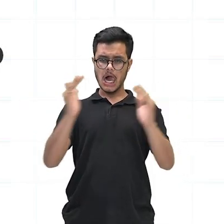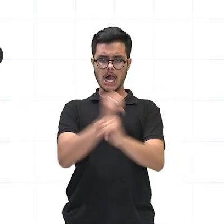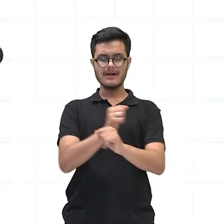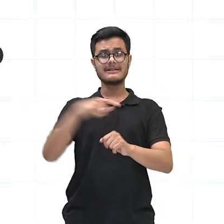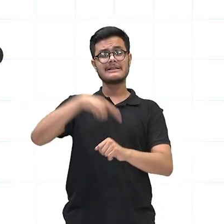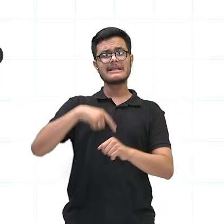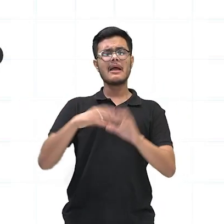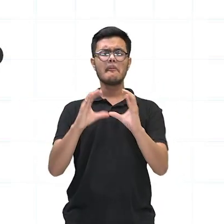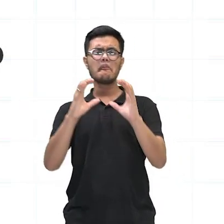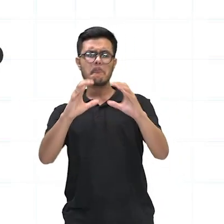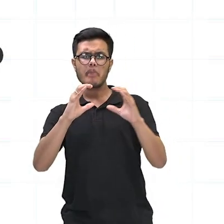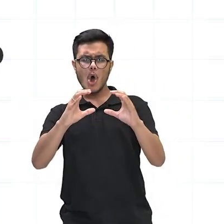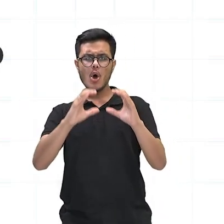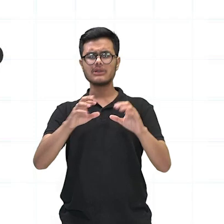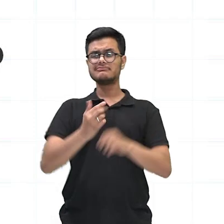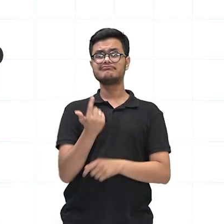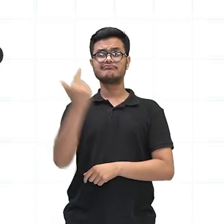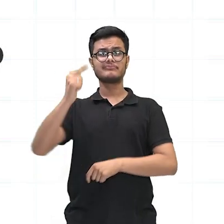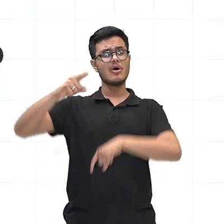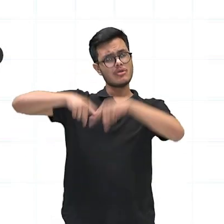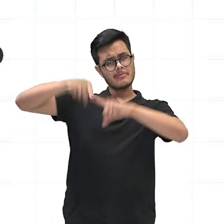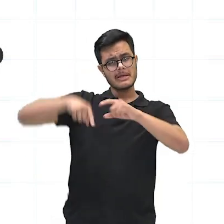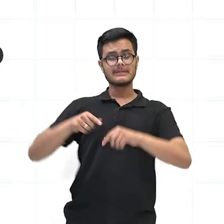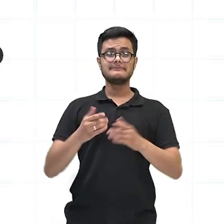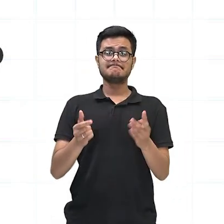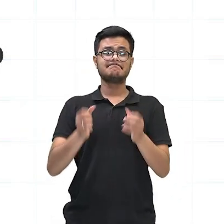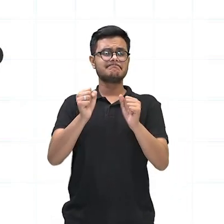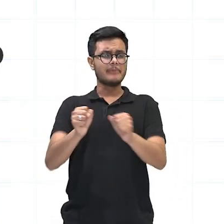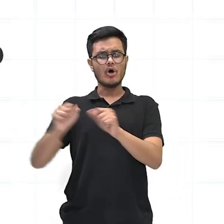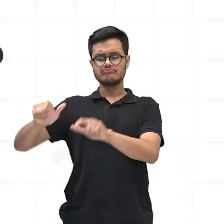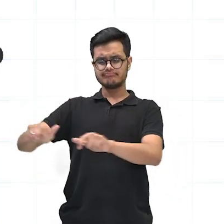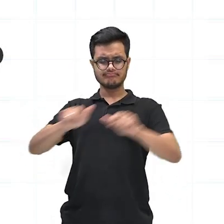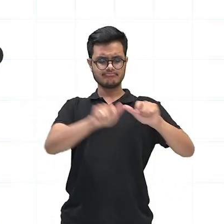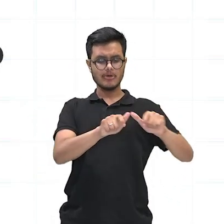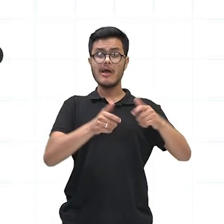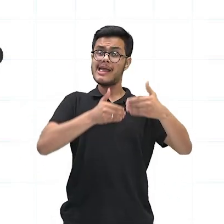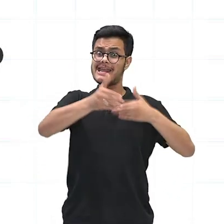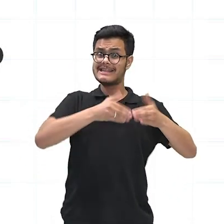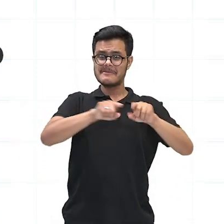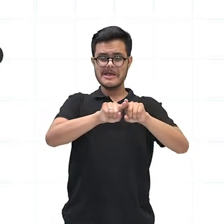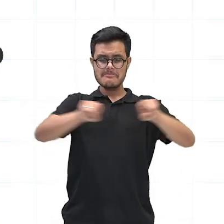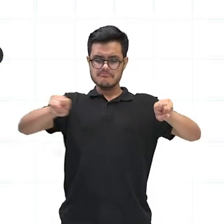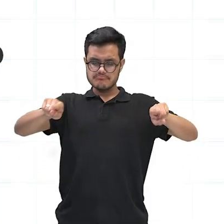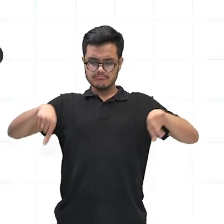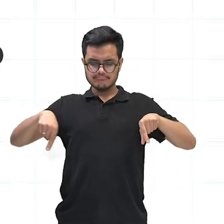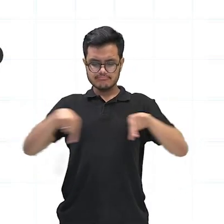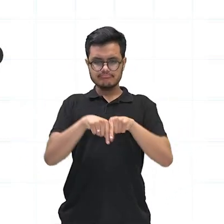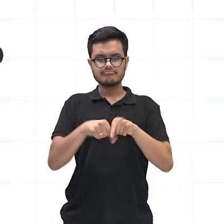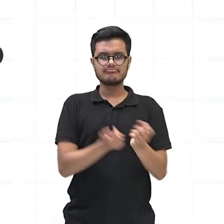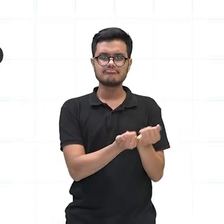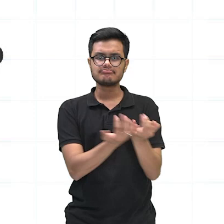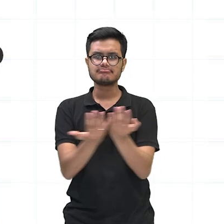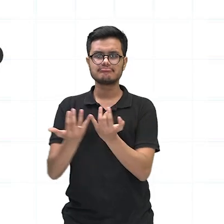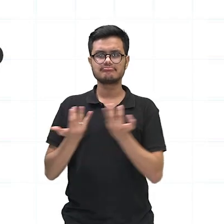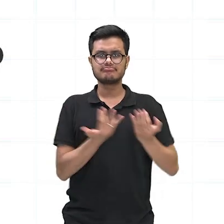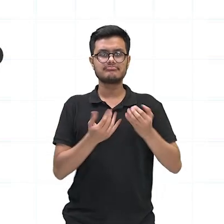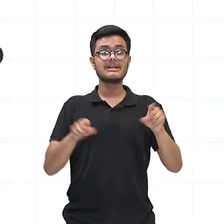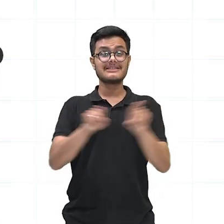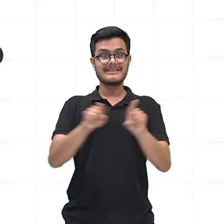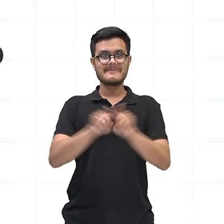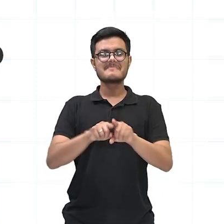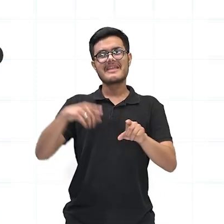ou outro objeto a uma meta ou setor da quadra ou um campo, tá? Defendida